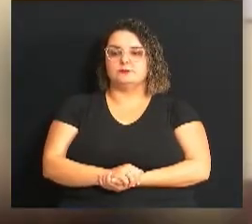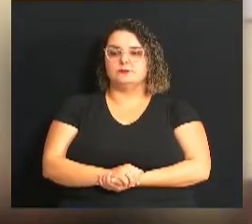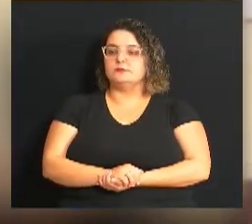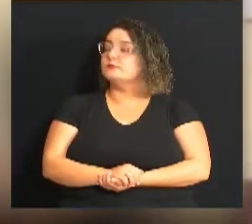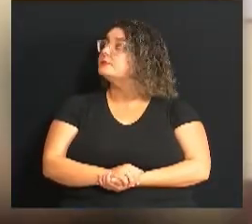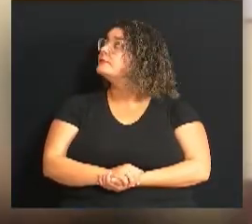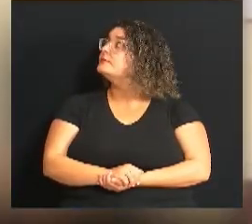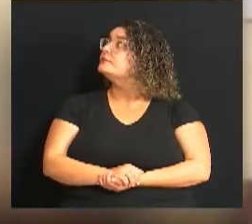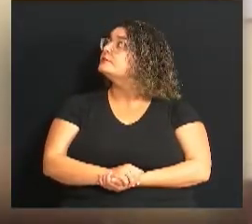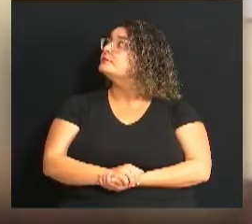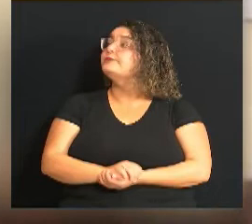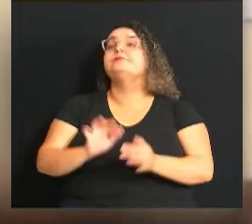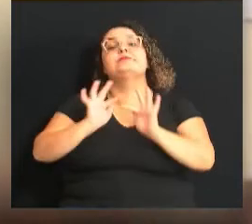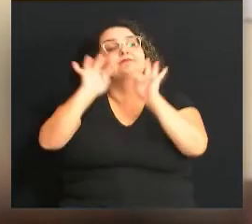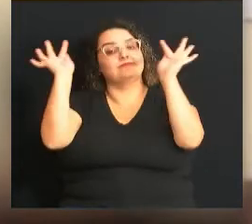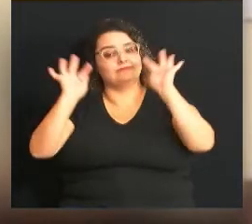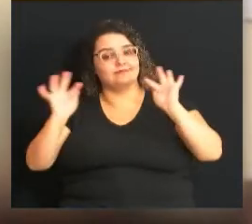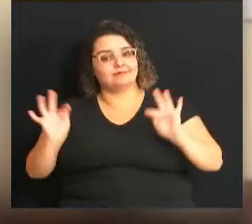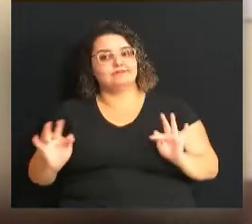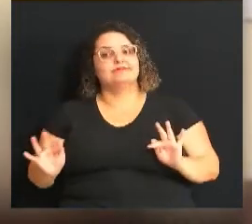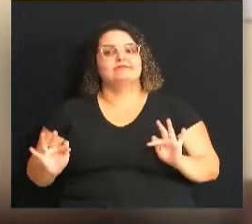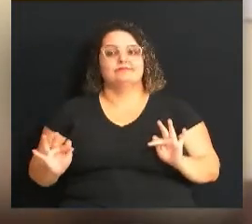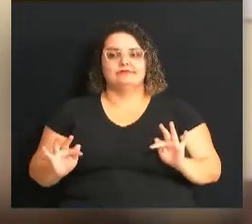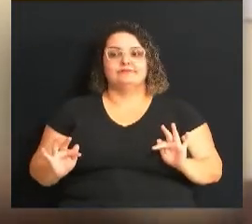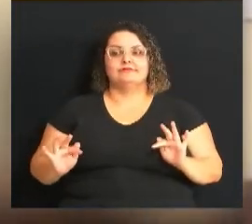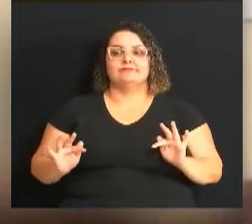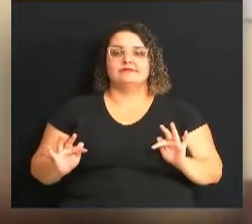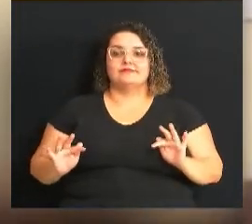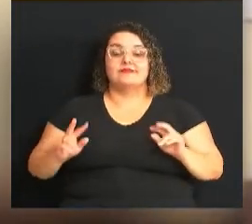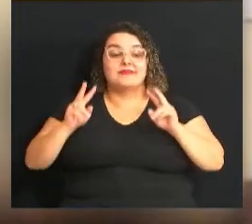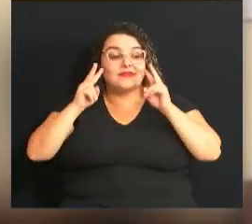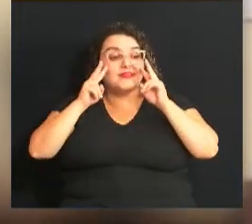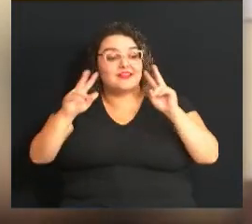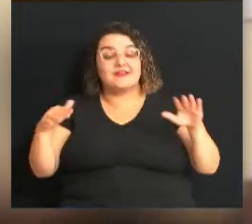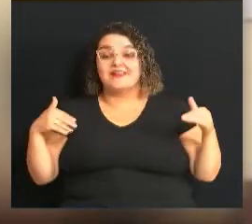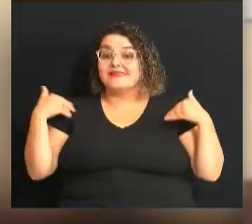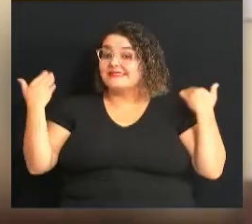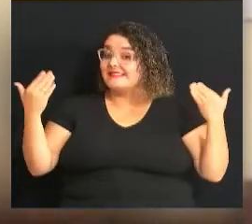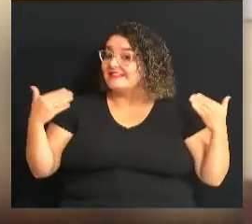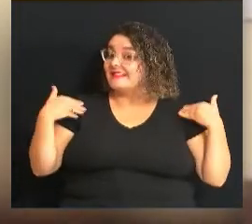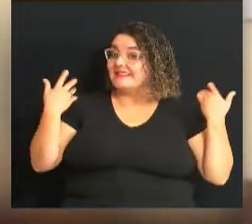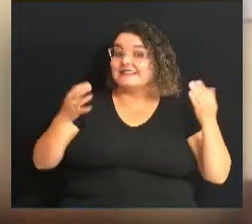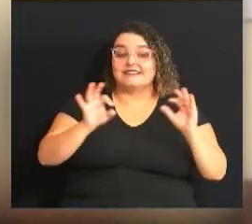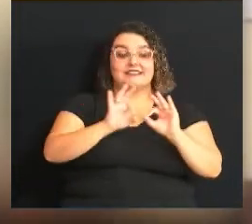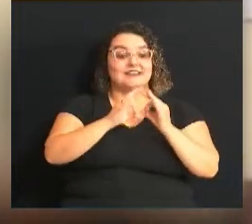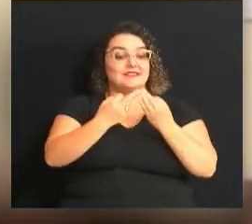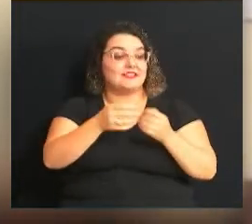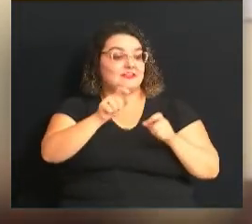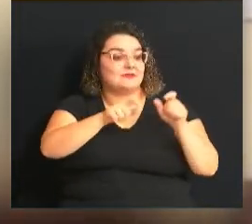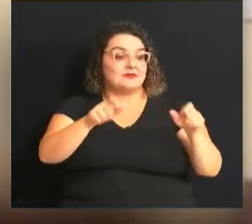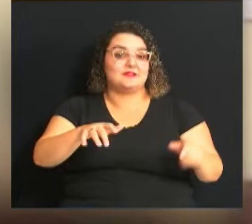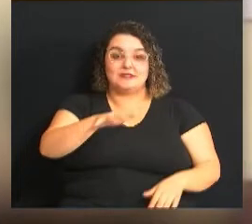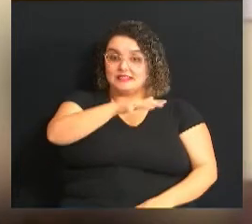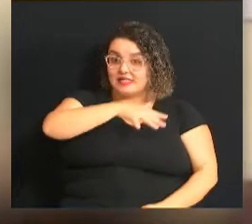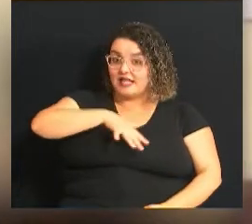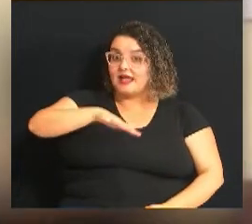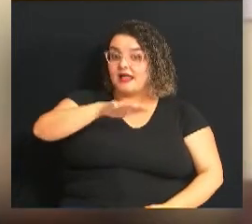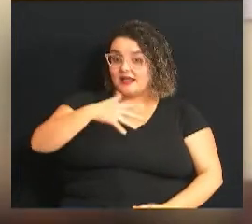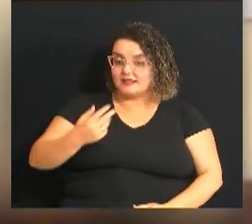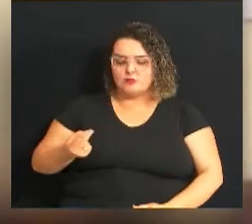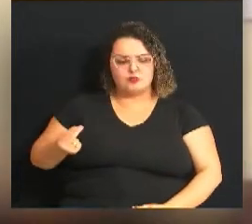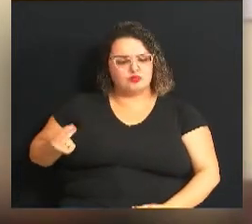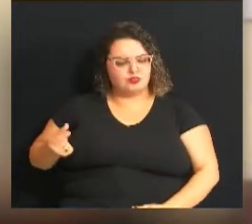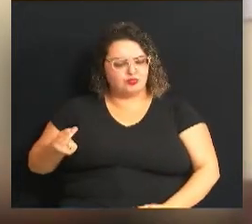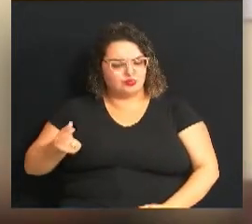Eu fiquei muito feliz ali em ver a alegria das famílias e das pessoas daquela região, que por tantos anos,